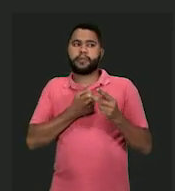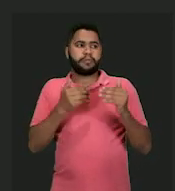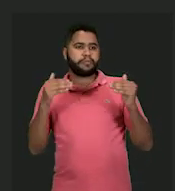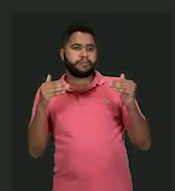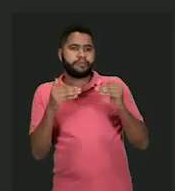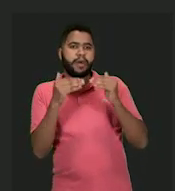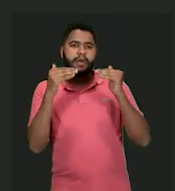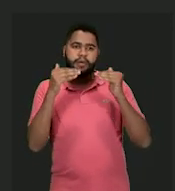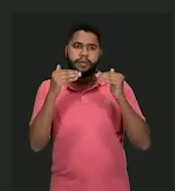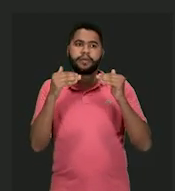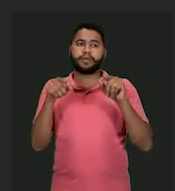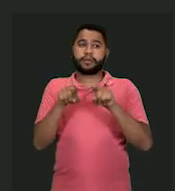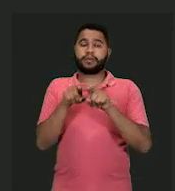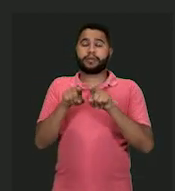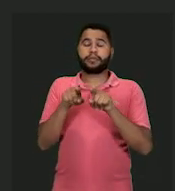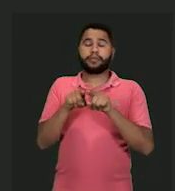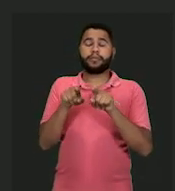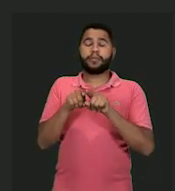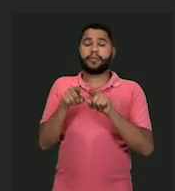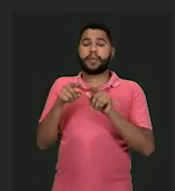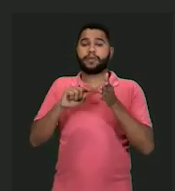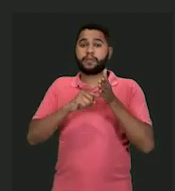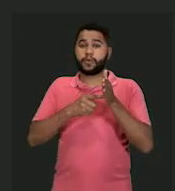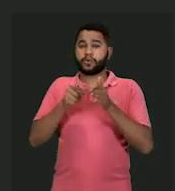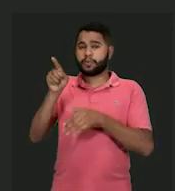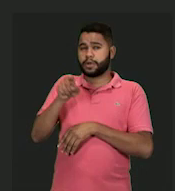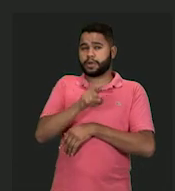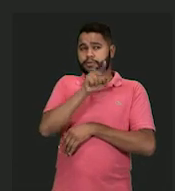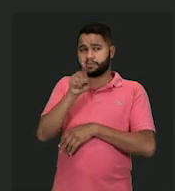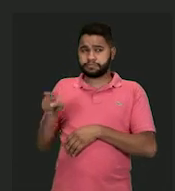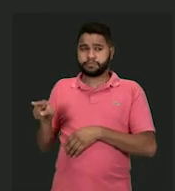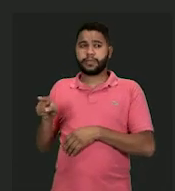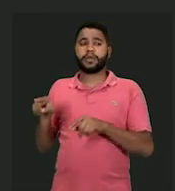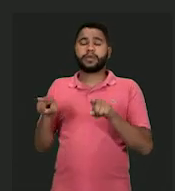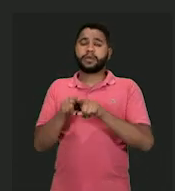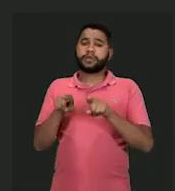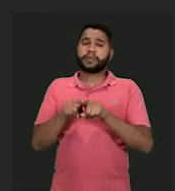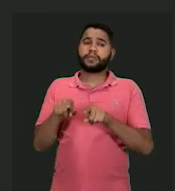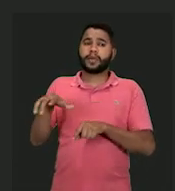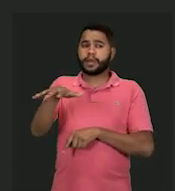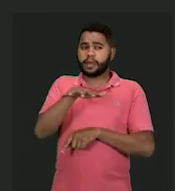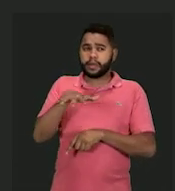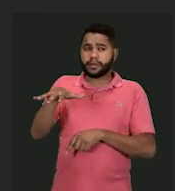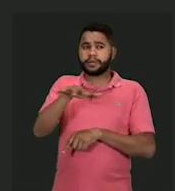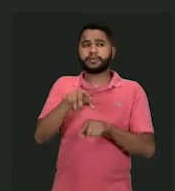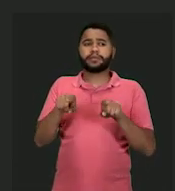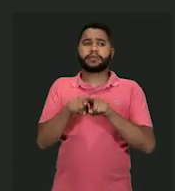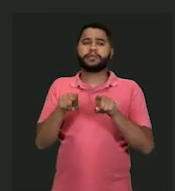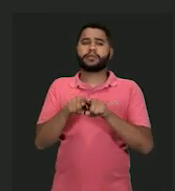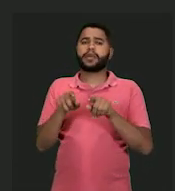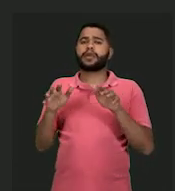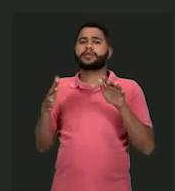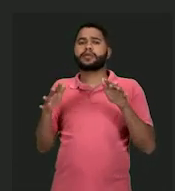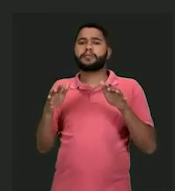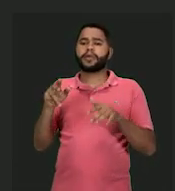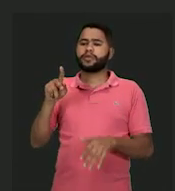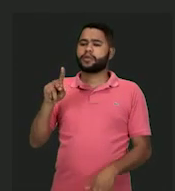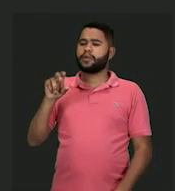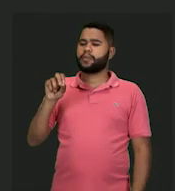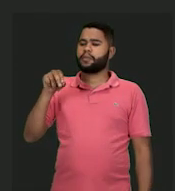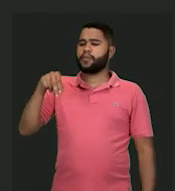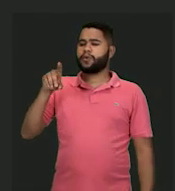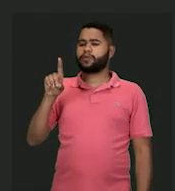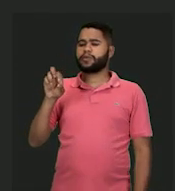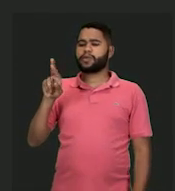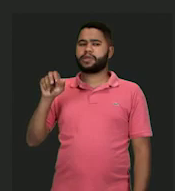de 3 simples, que aparecem muito. Vimos questões diárias e vimos essa última questão de